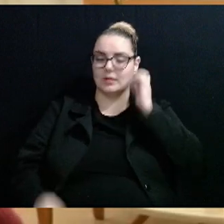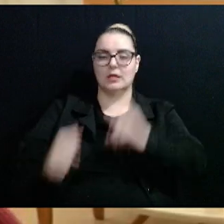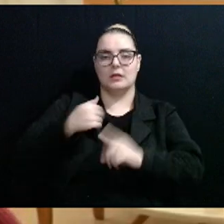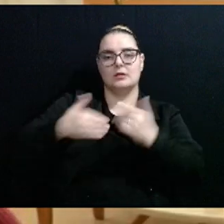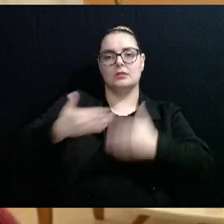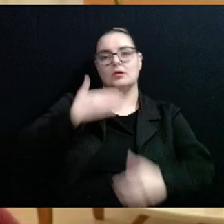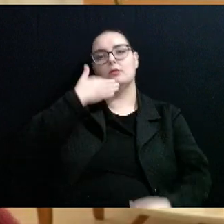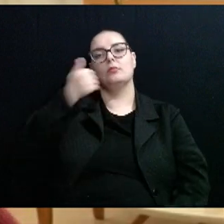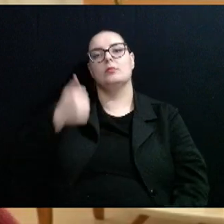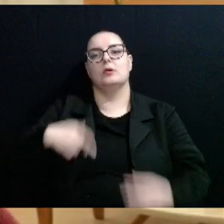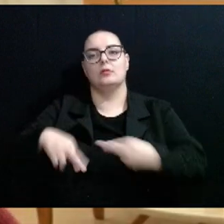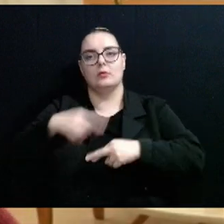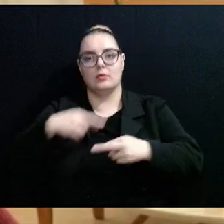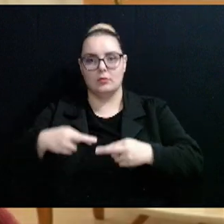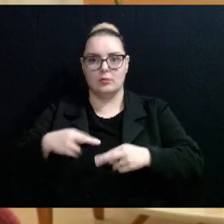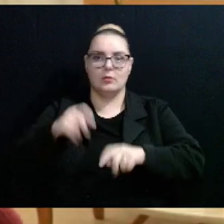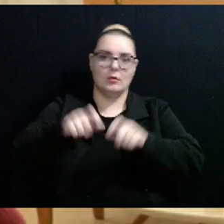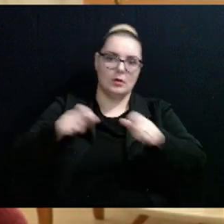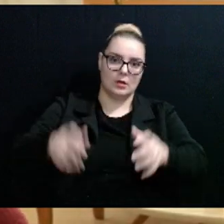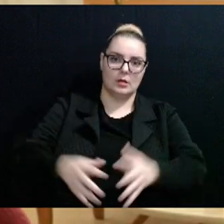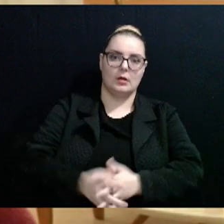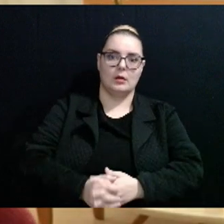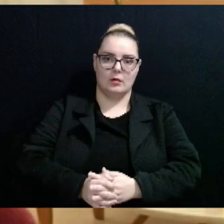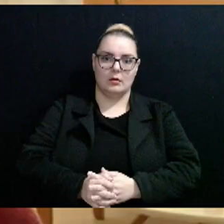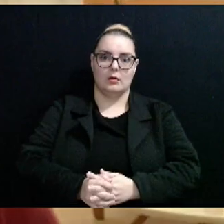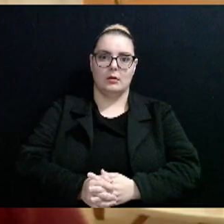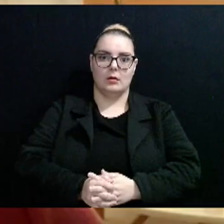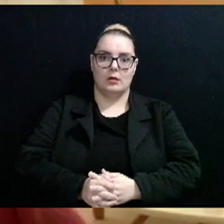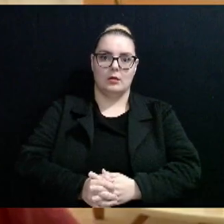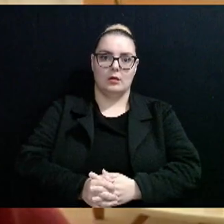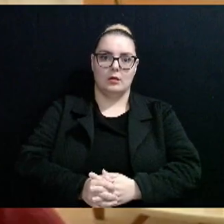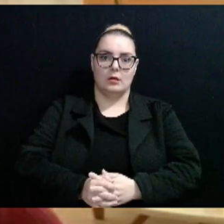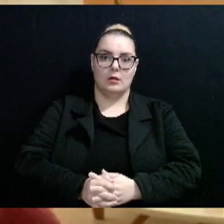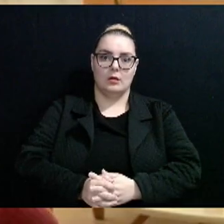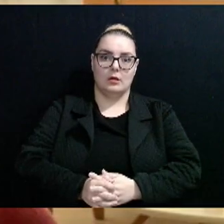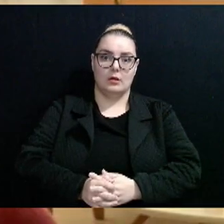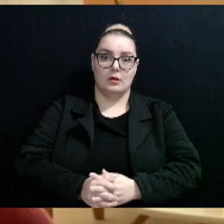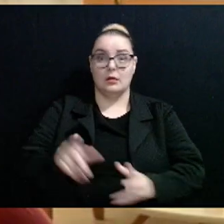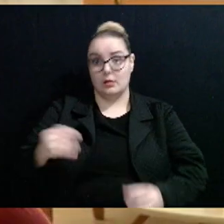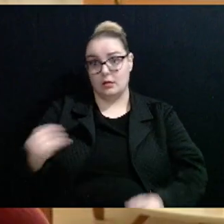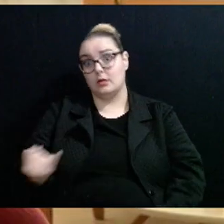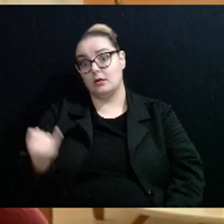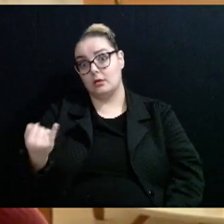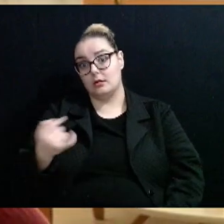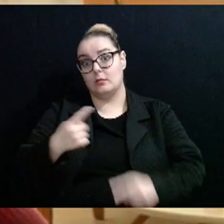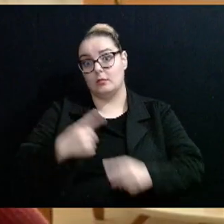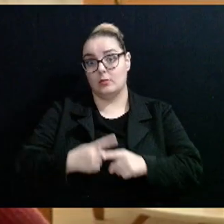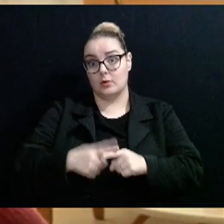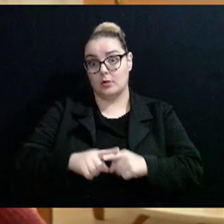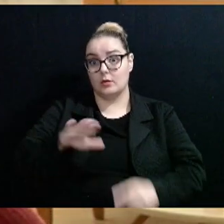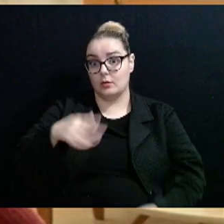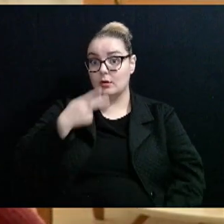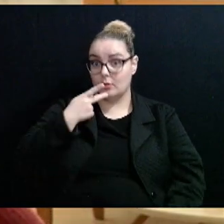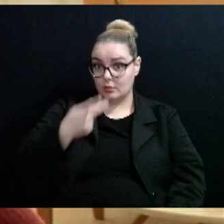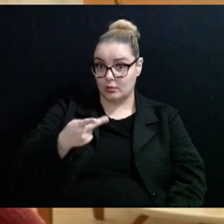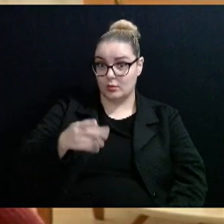às pessoas. Uhum. É interessante porque quando a gente fala de grupos,